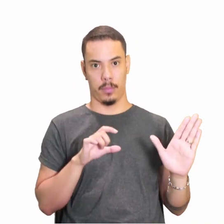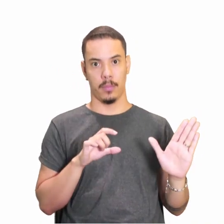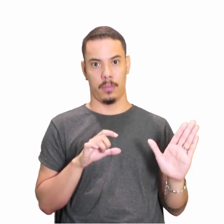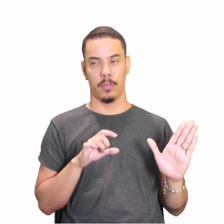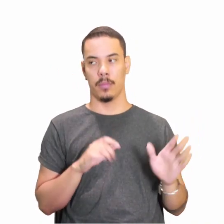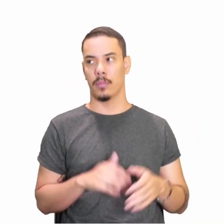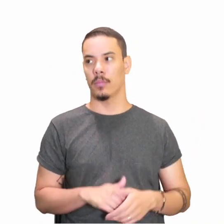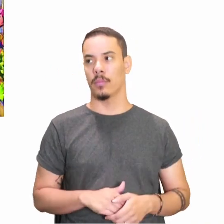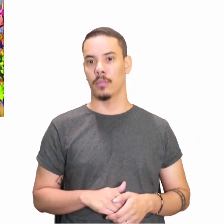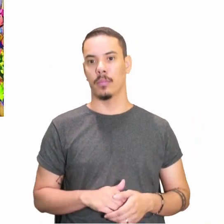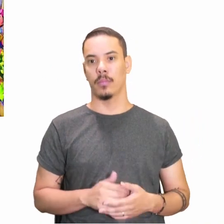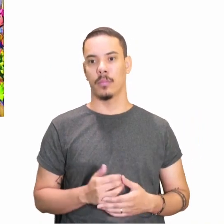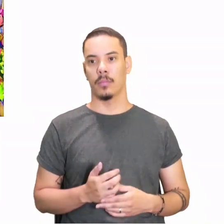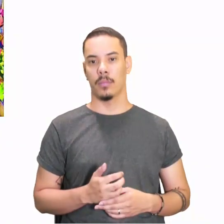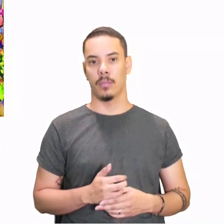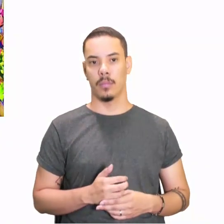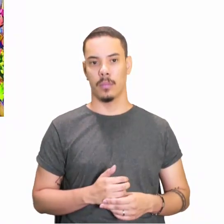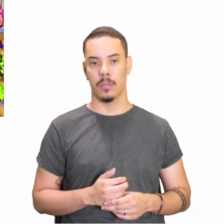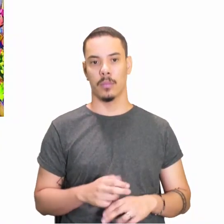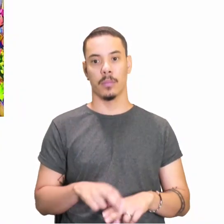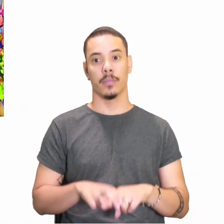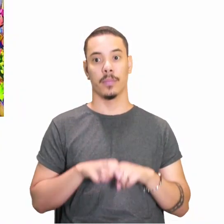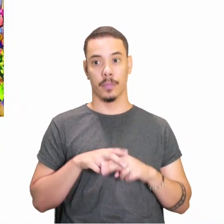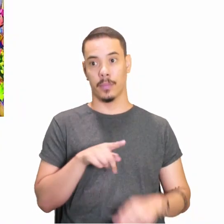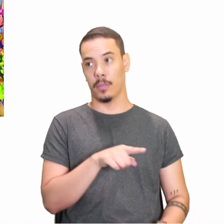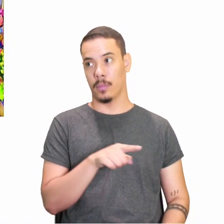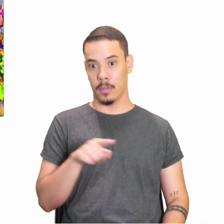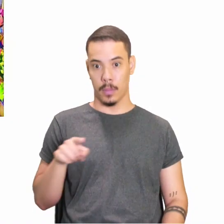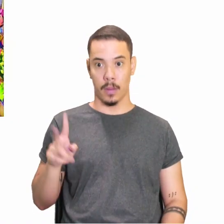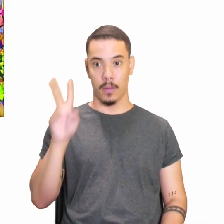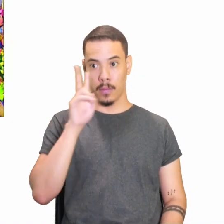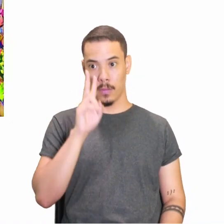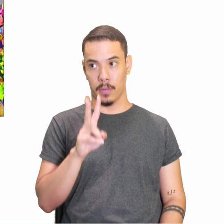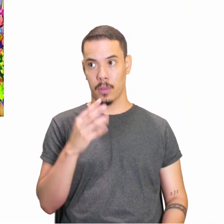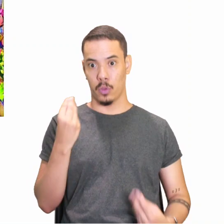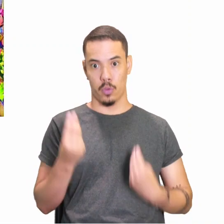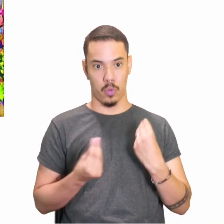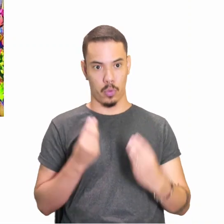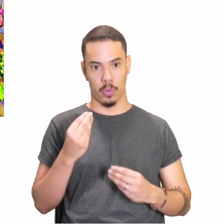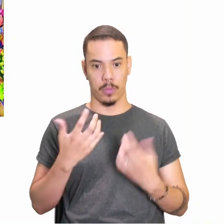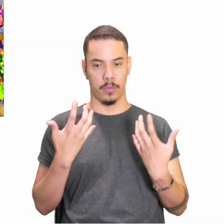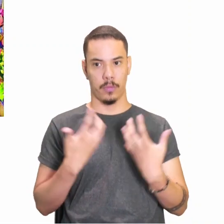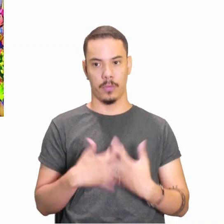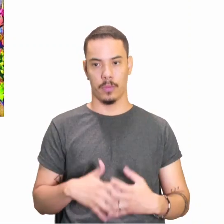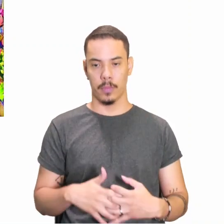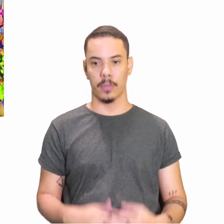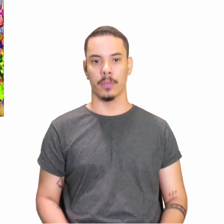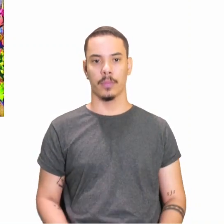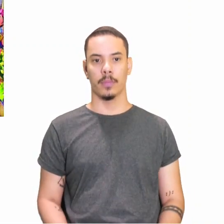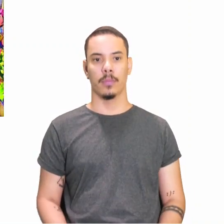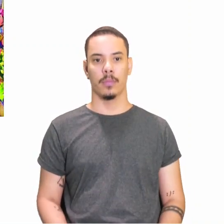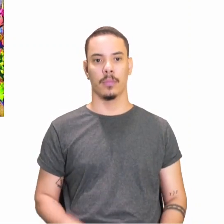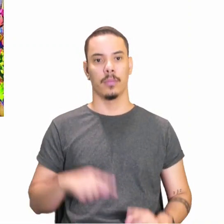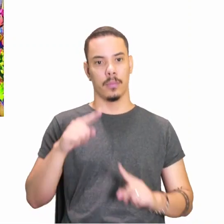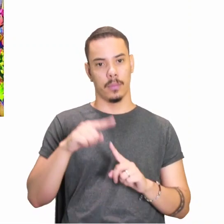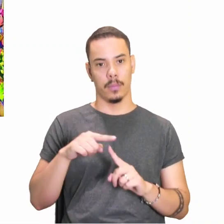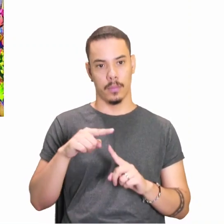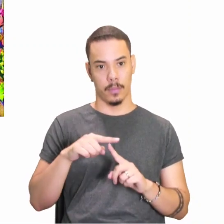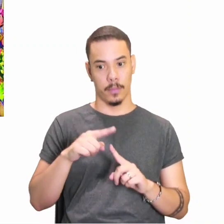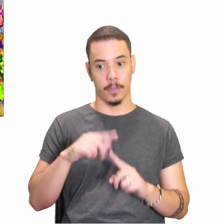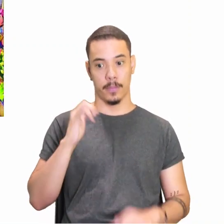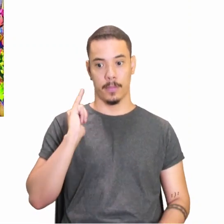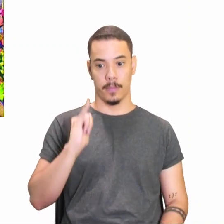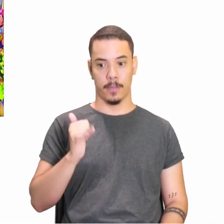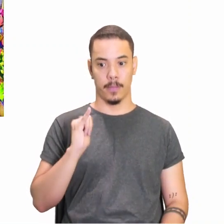bom? Então, aqui um pouco para você já da construção do seu texto. Beleza! Tipos de contos, né?